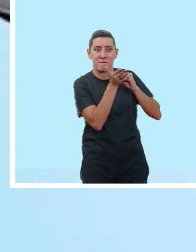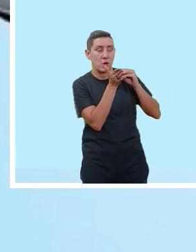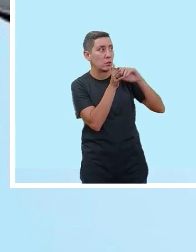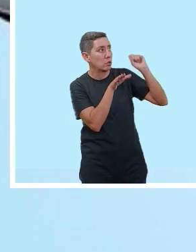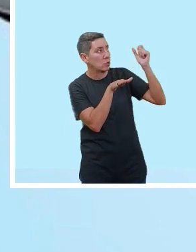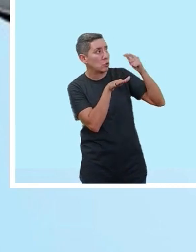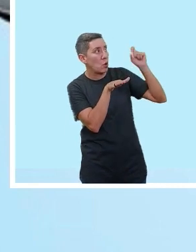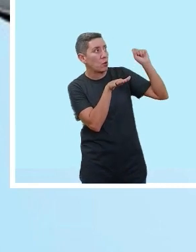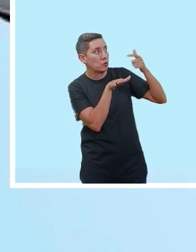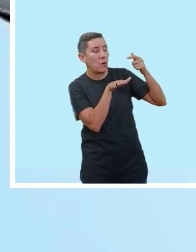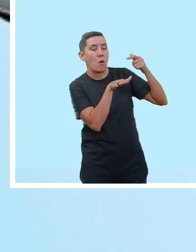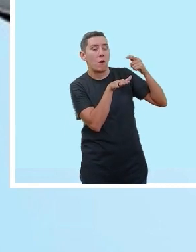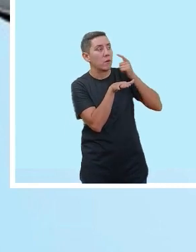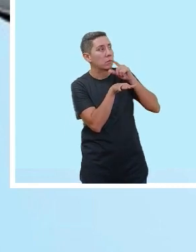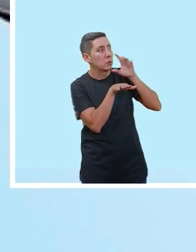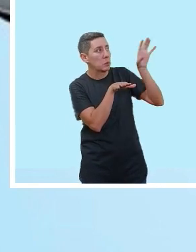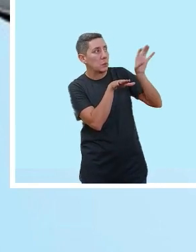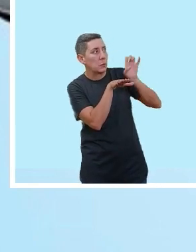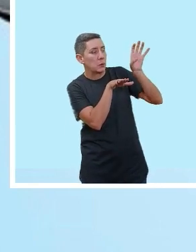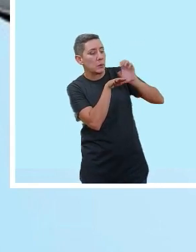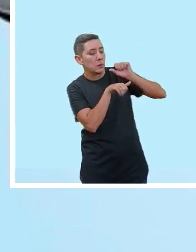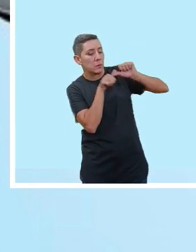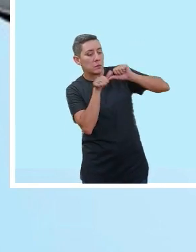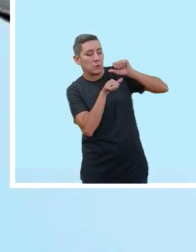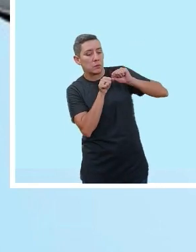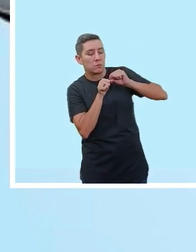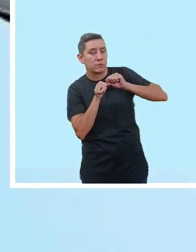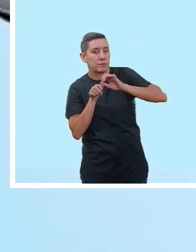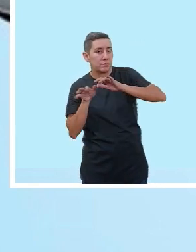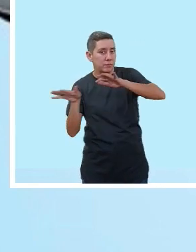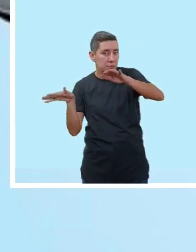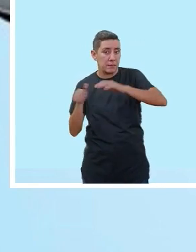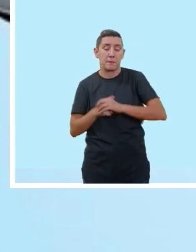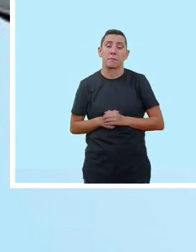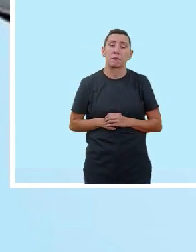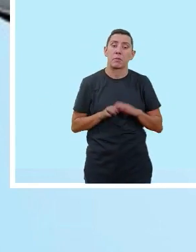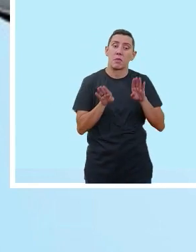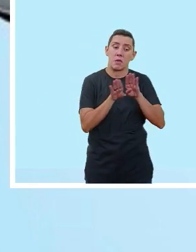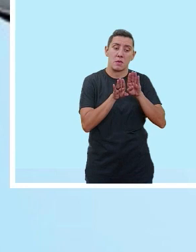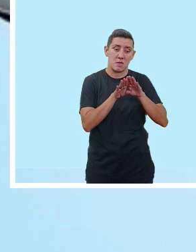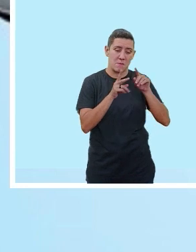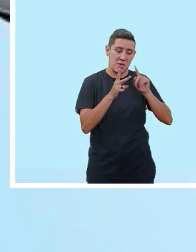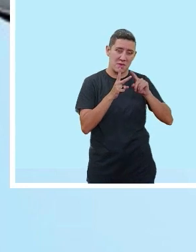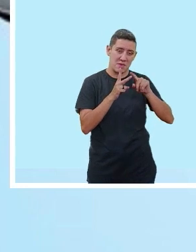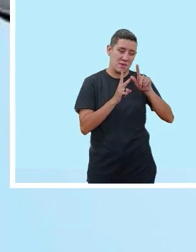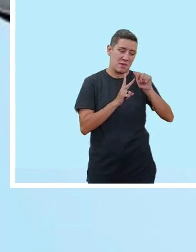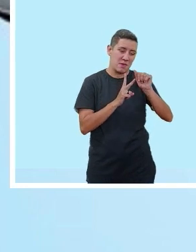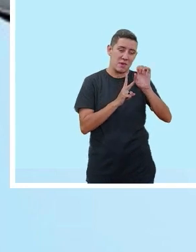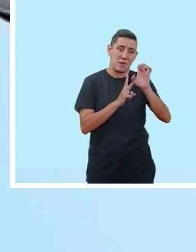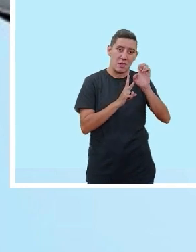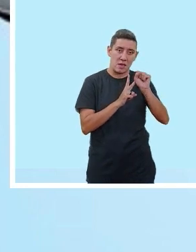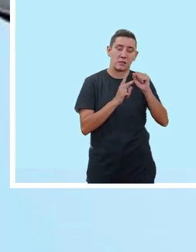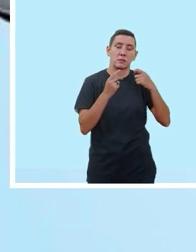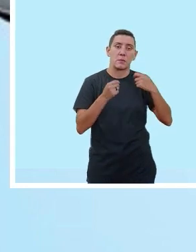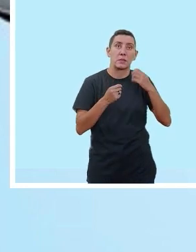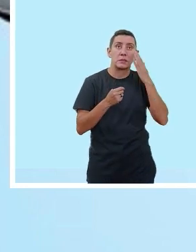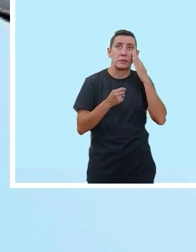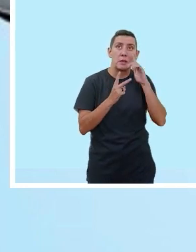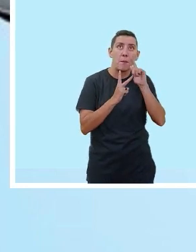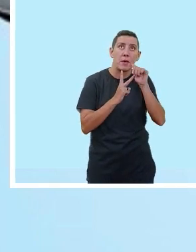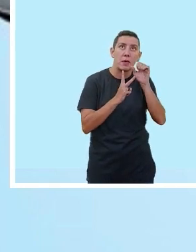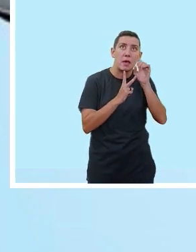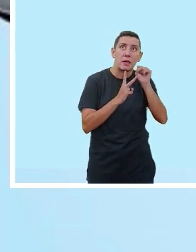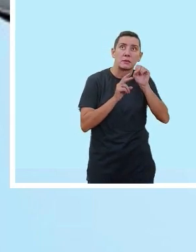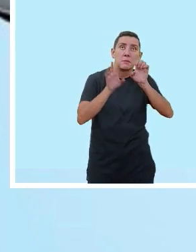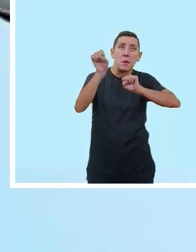ela depende da incidência de ventos para que você realmente consiga ter a geração. Então essas fontes elas são intermitentes,